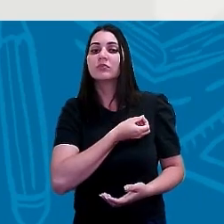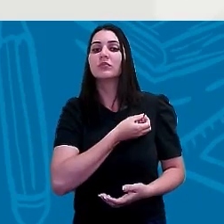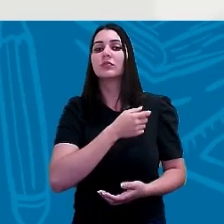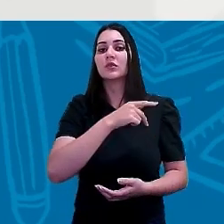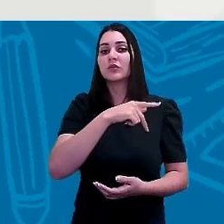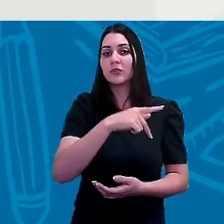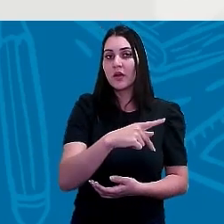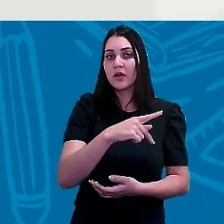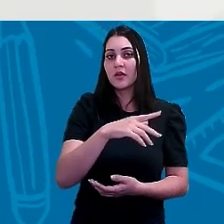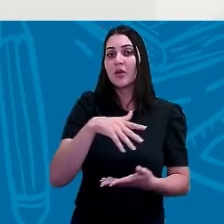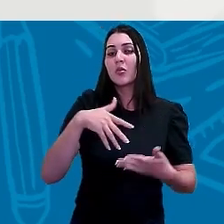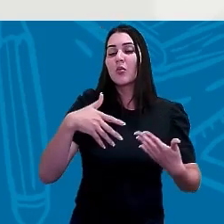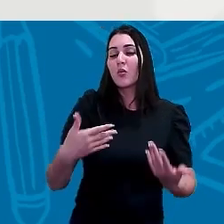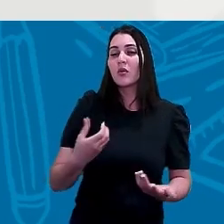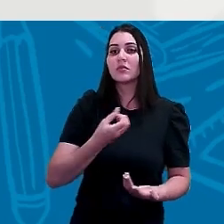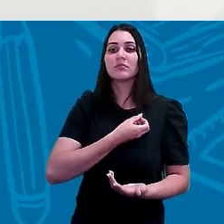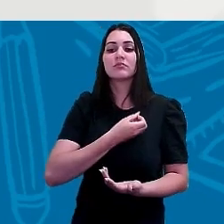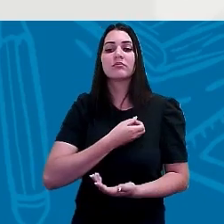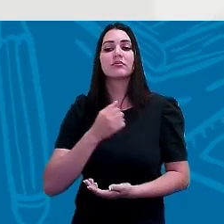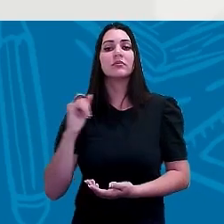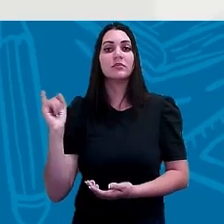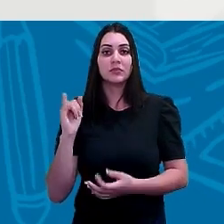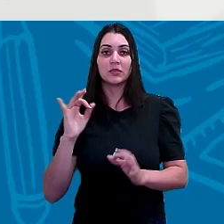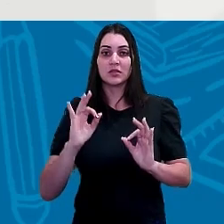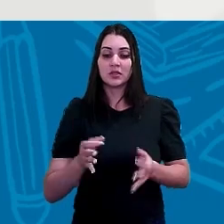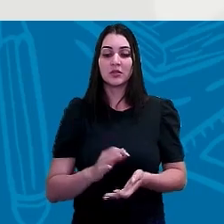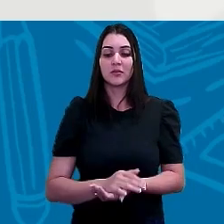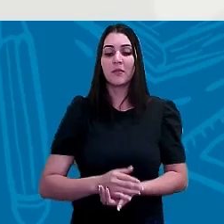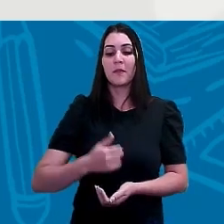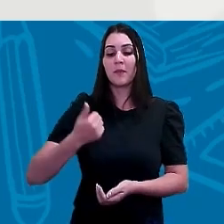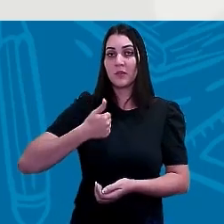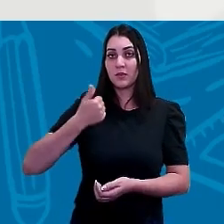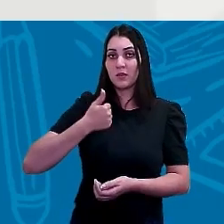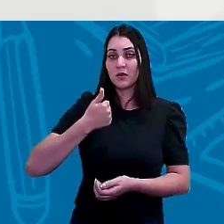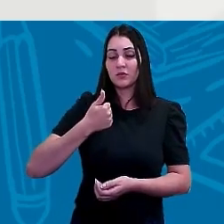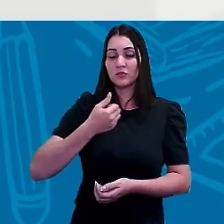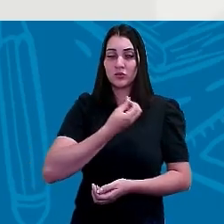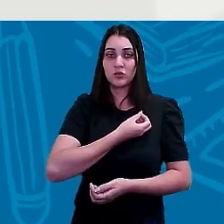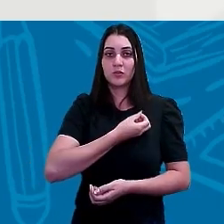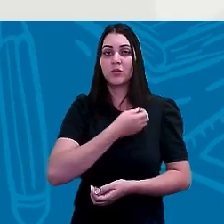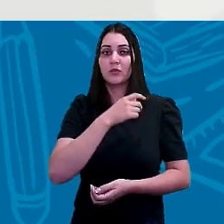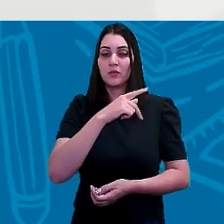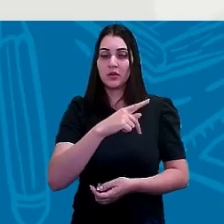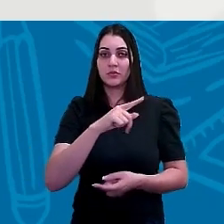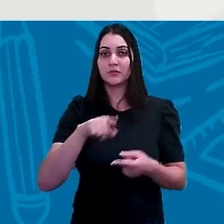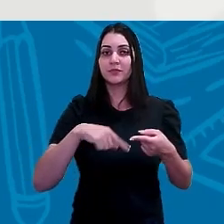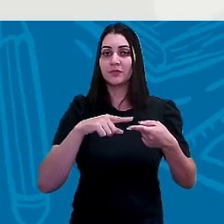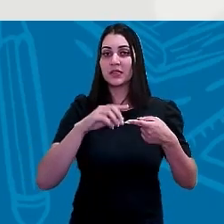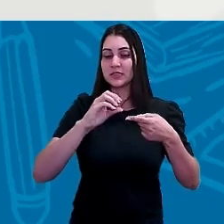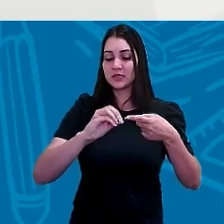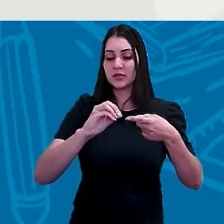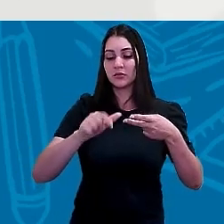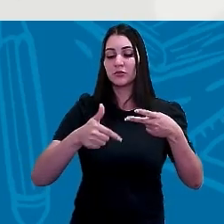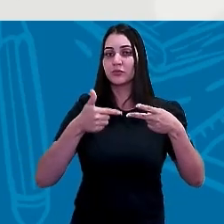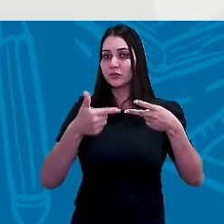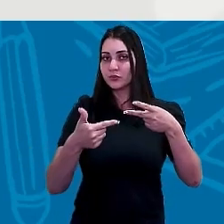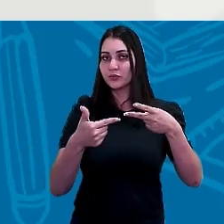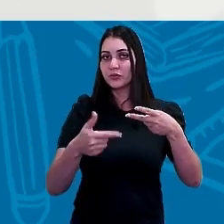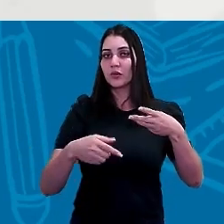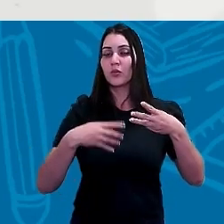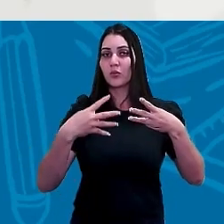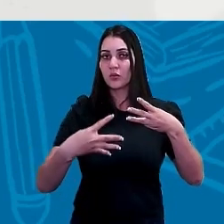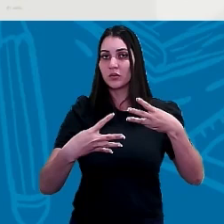são os números ímpares, tá certo? Primeiro, os números pares. Eu tenho o 0, o 2,